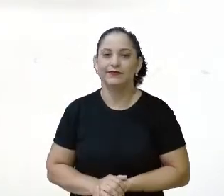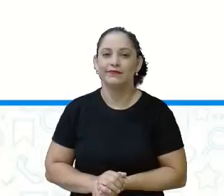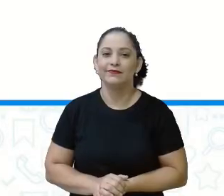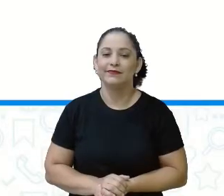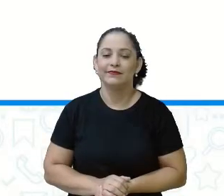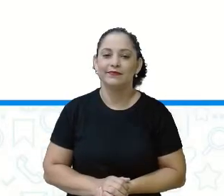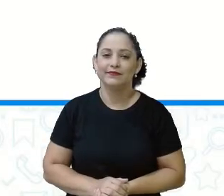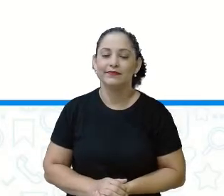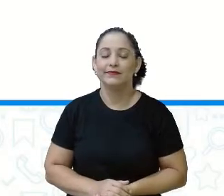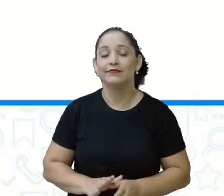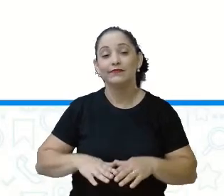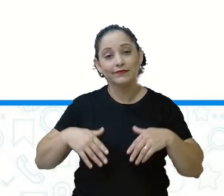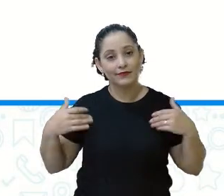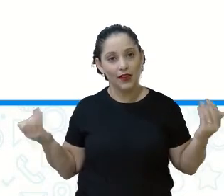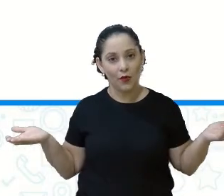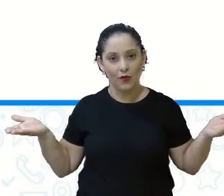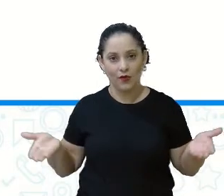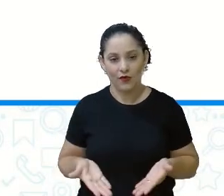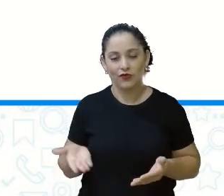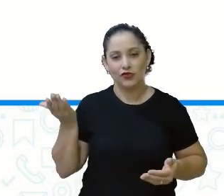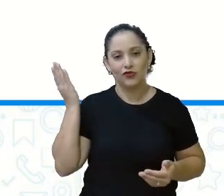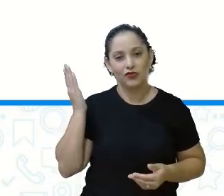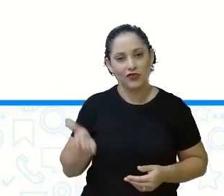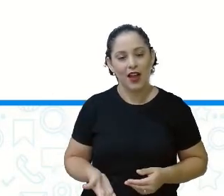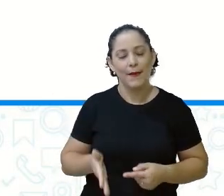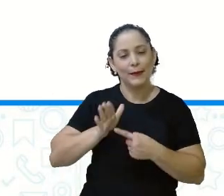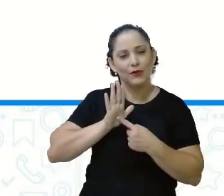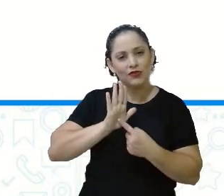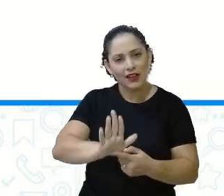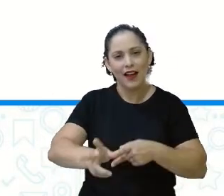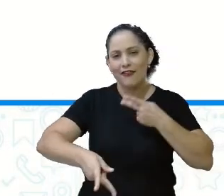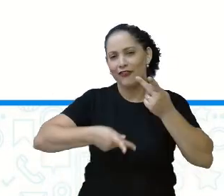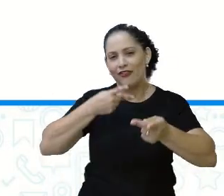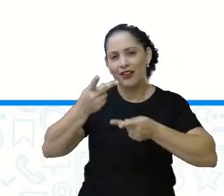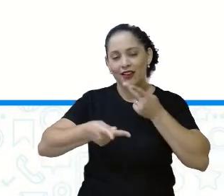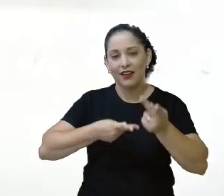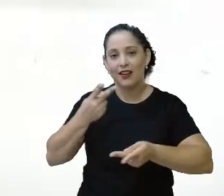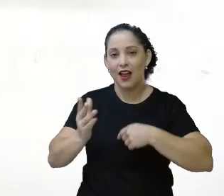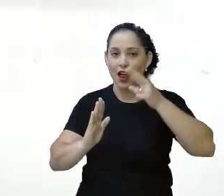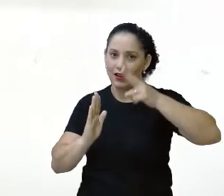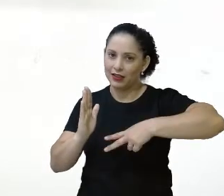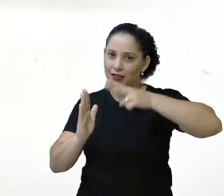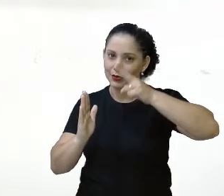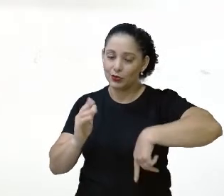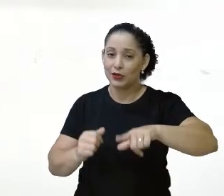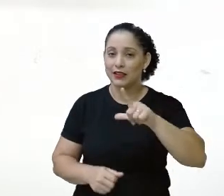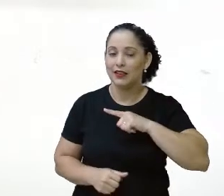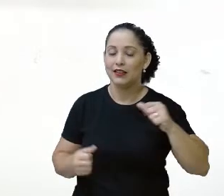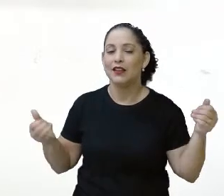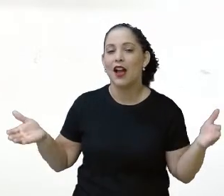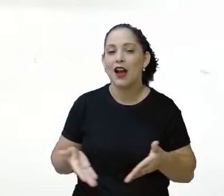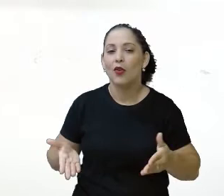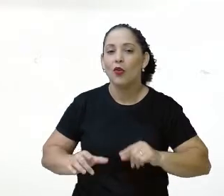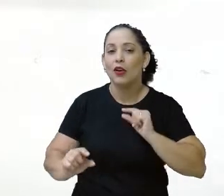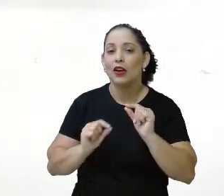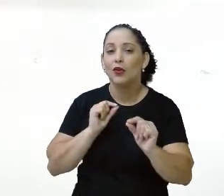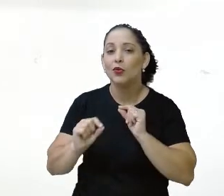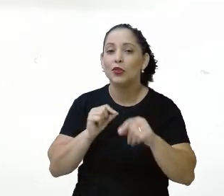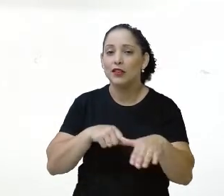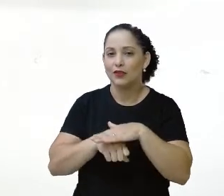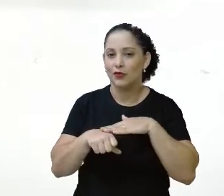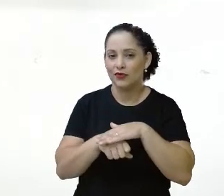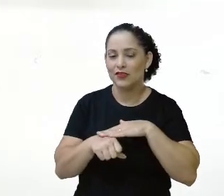ok? Bom, eu falei bastante, eu mostrei, eu trouxe leitura para vocês. E agora a gente vai